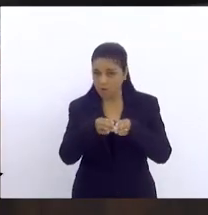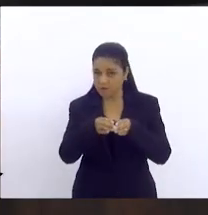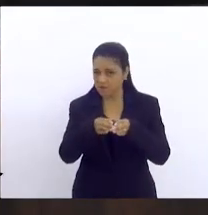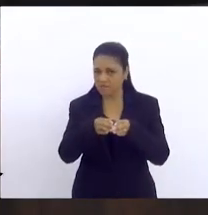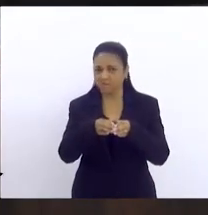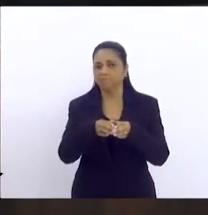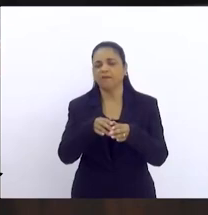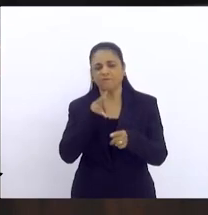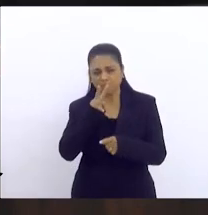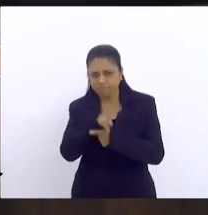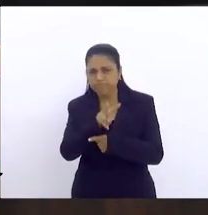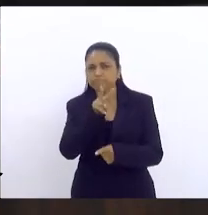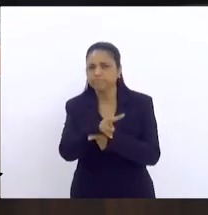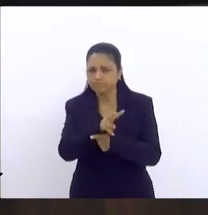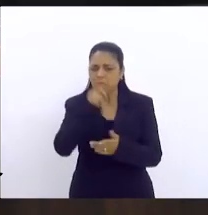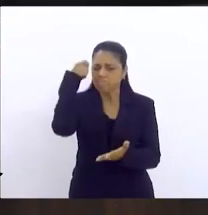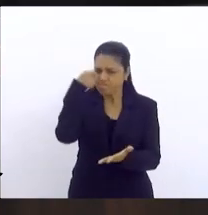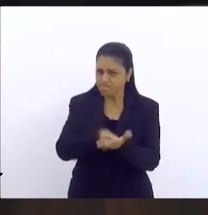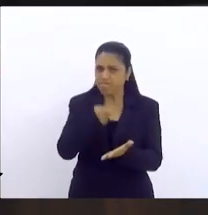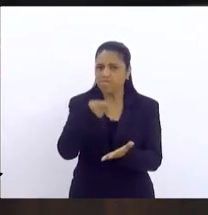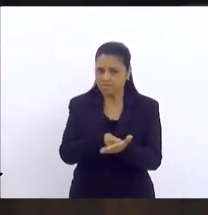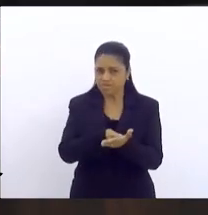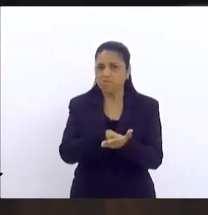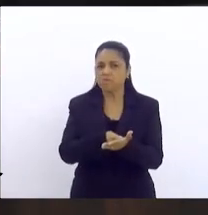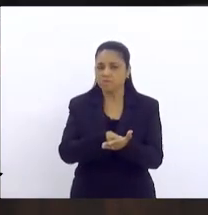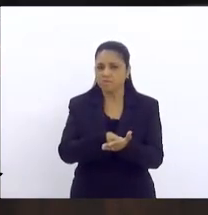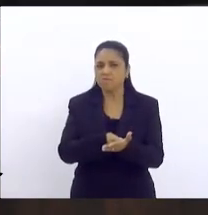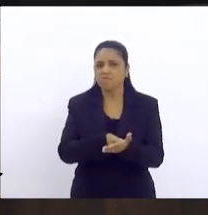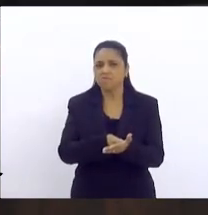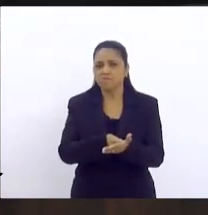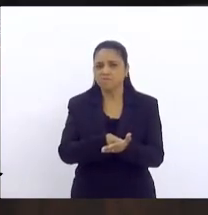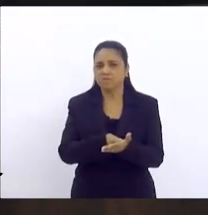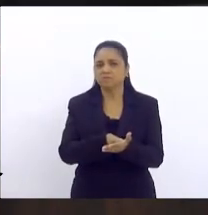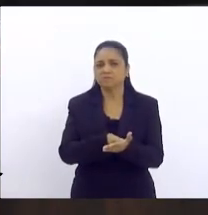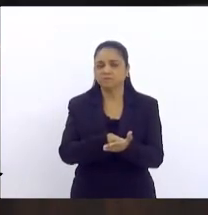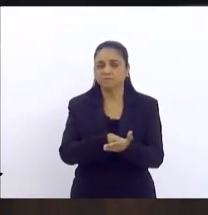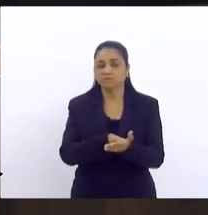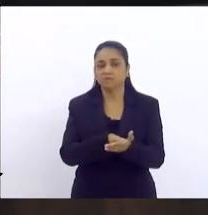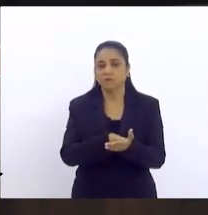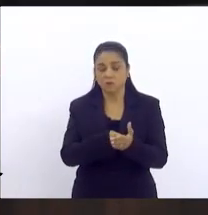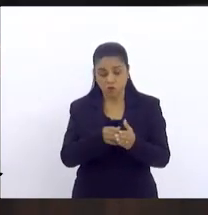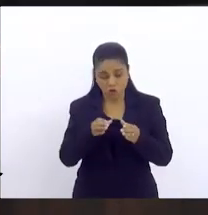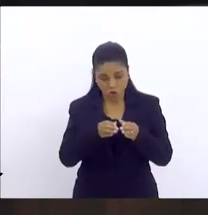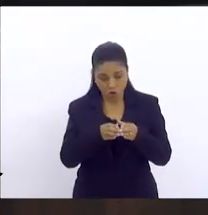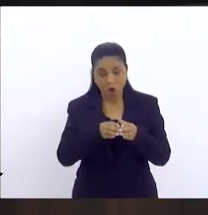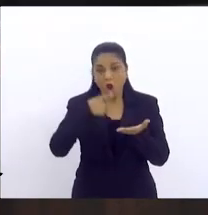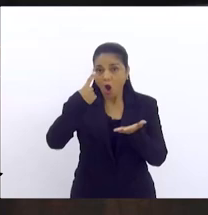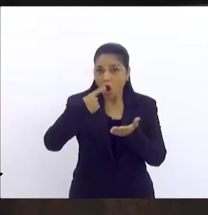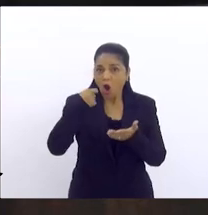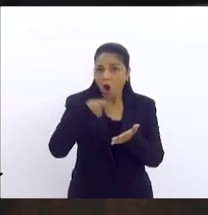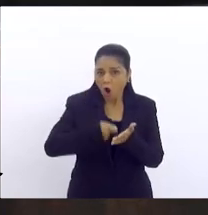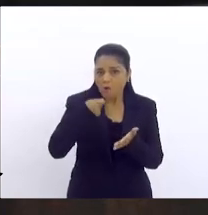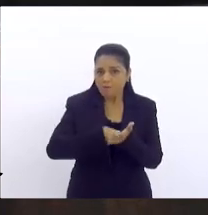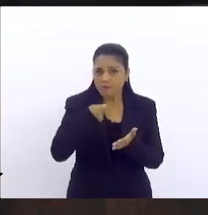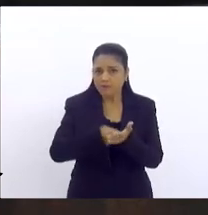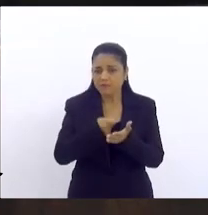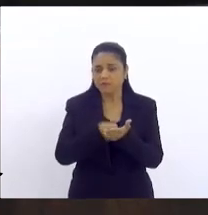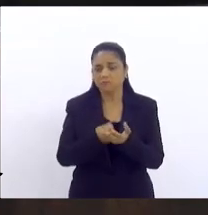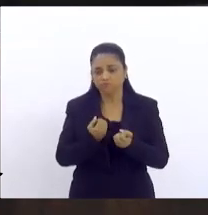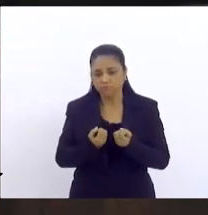essa comissão você era dura será forte porque parte da gente a obrigação de dar condições